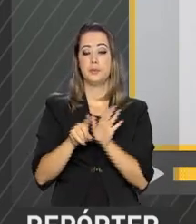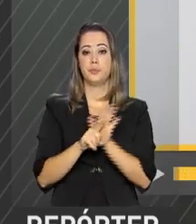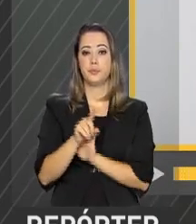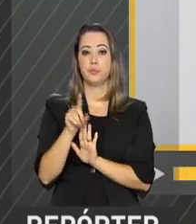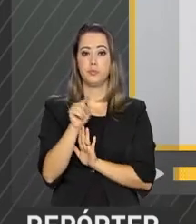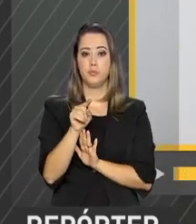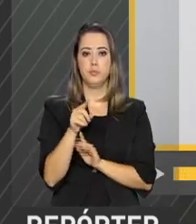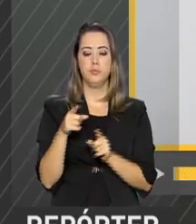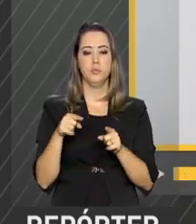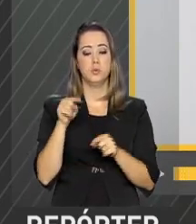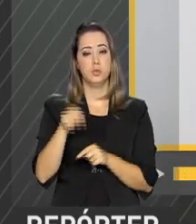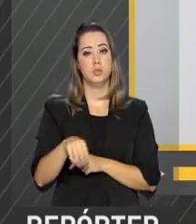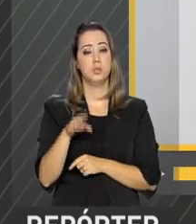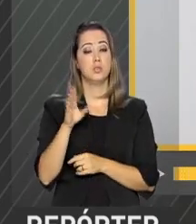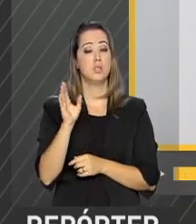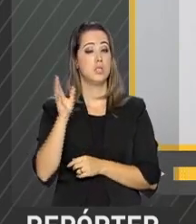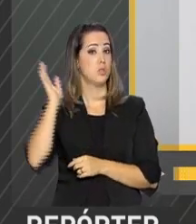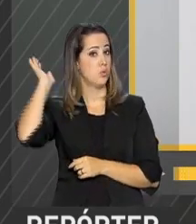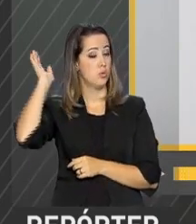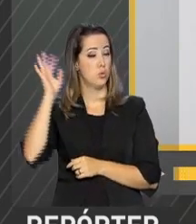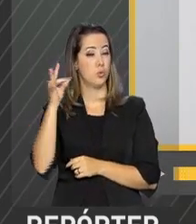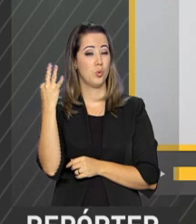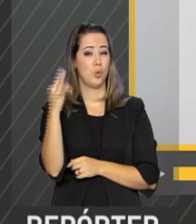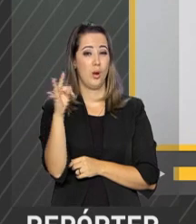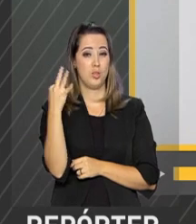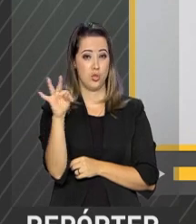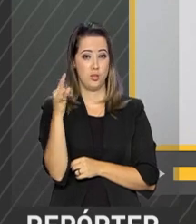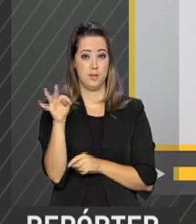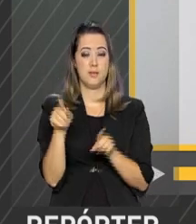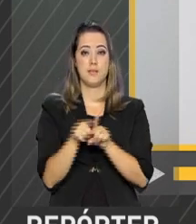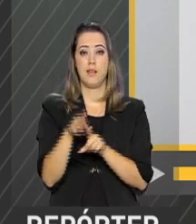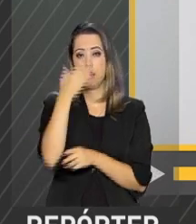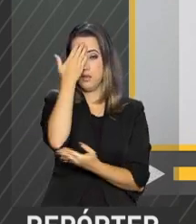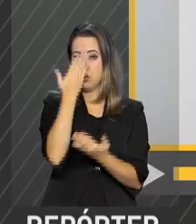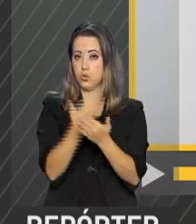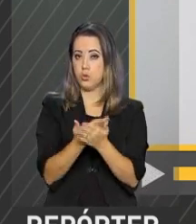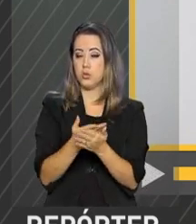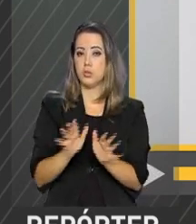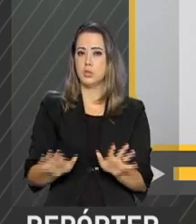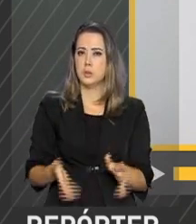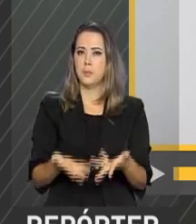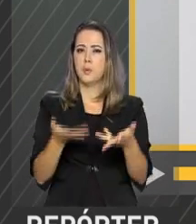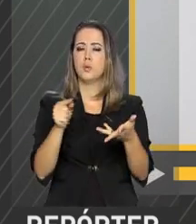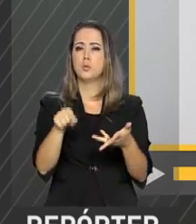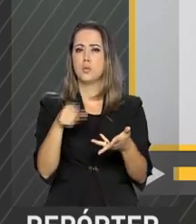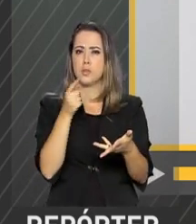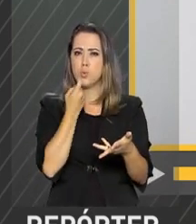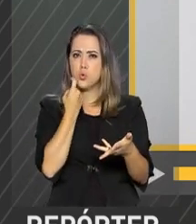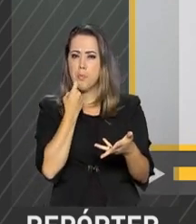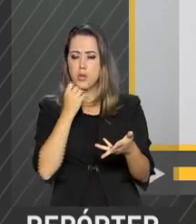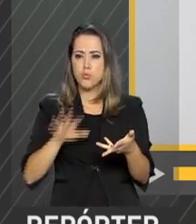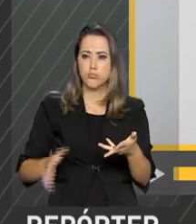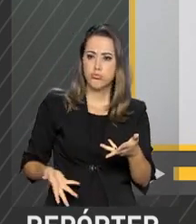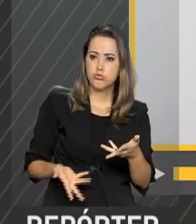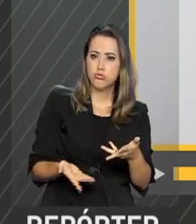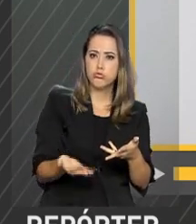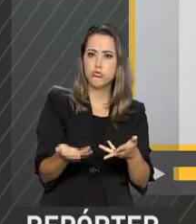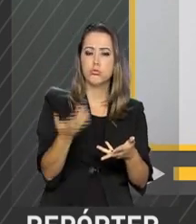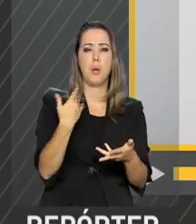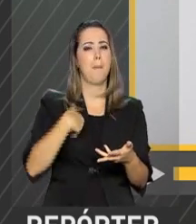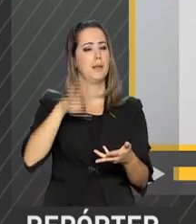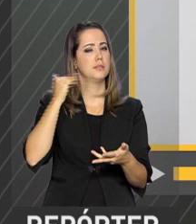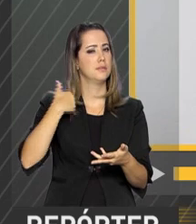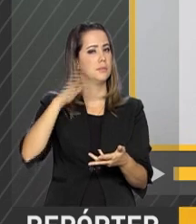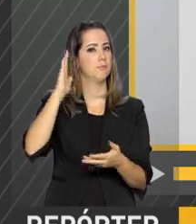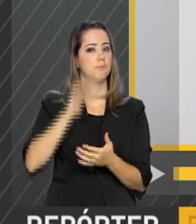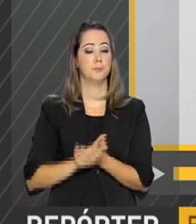Pesca e Aquicultura de Palmas, no Tocantins, acredita que a produção da tilápia vai continuar crescendo no Brasil nos próximos anos. A